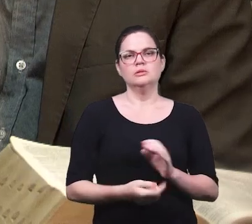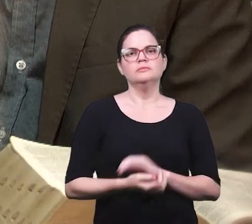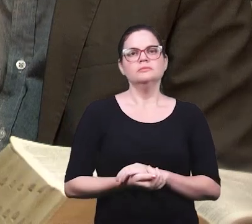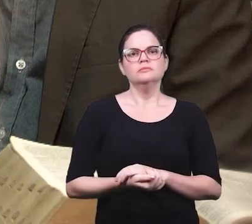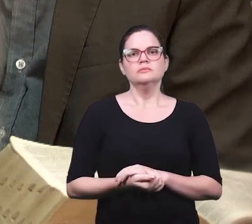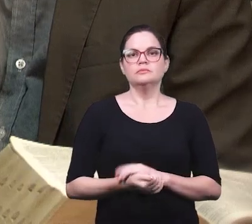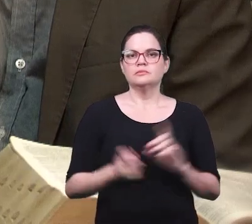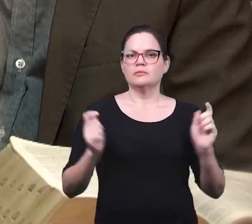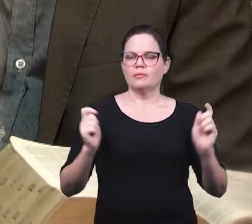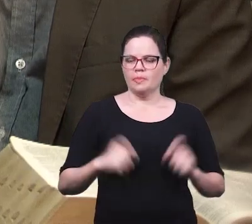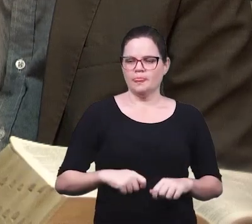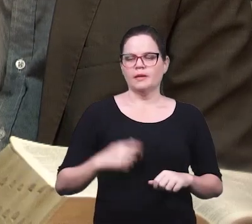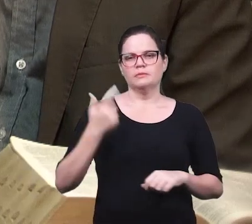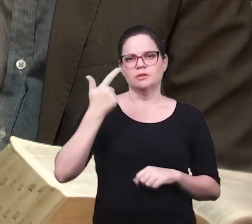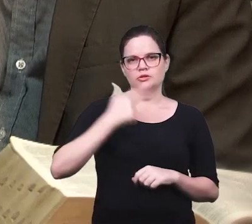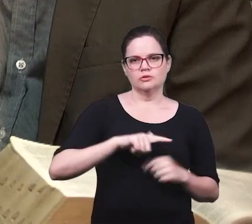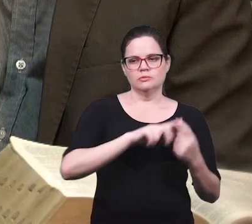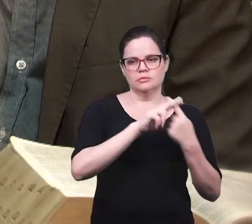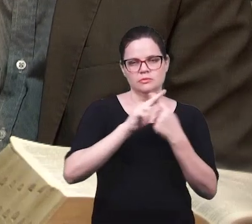ela é instrumento de restauração.